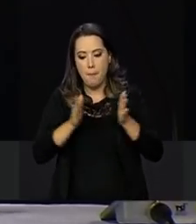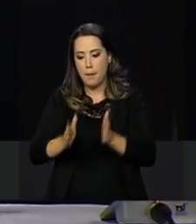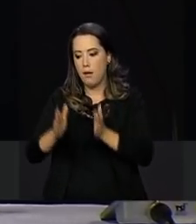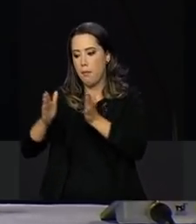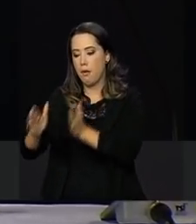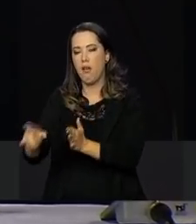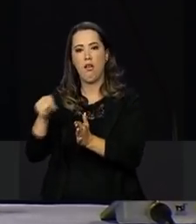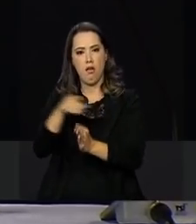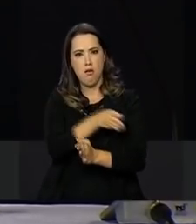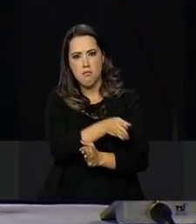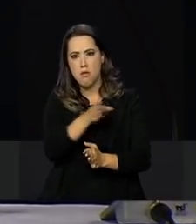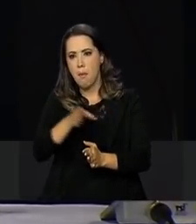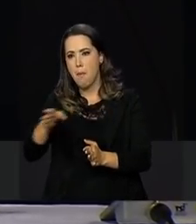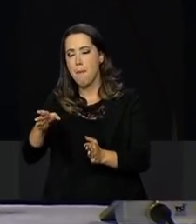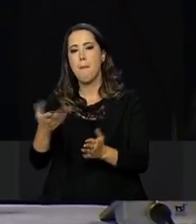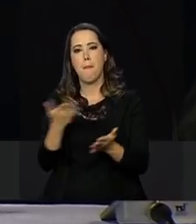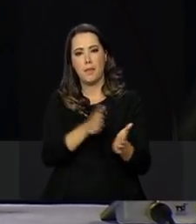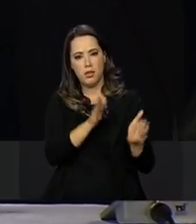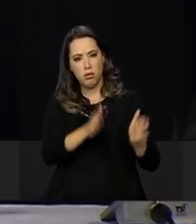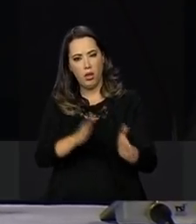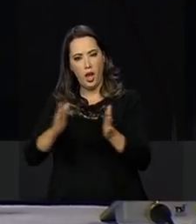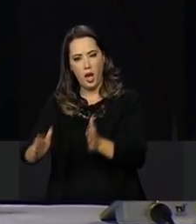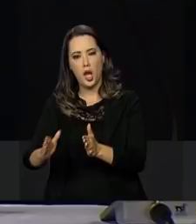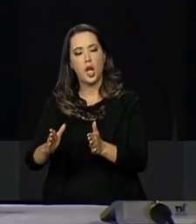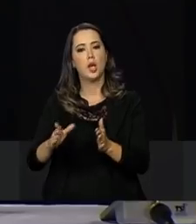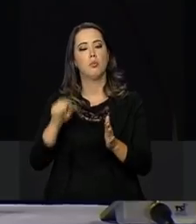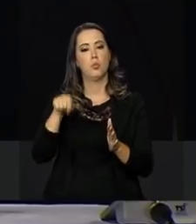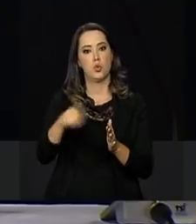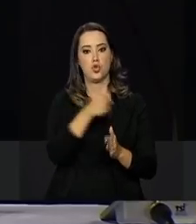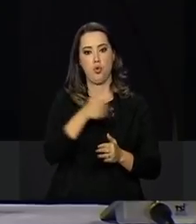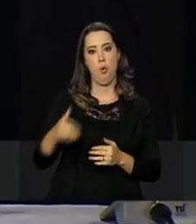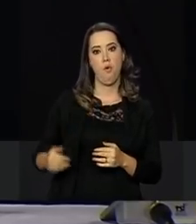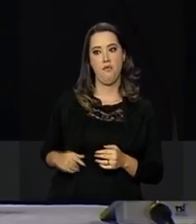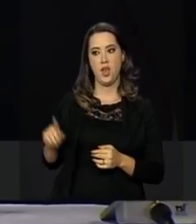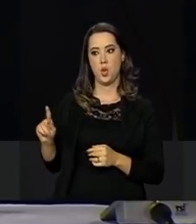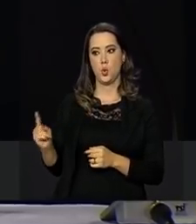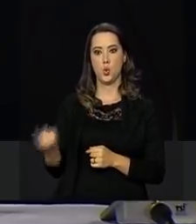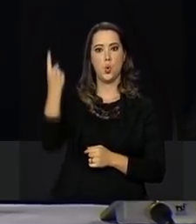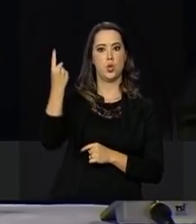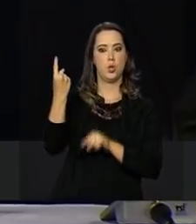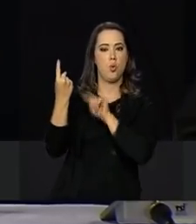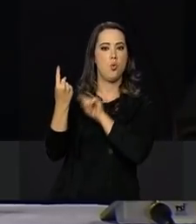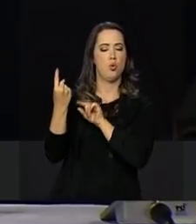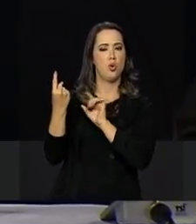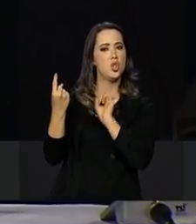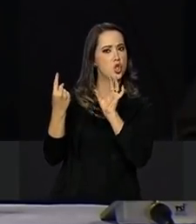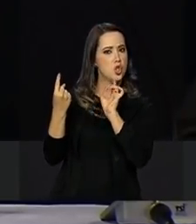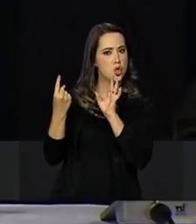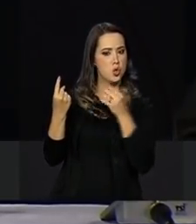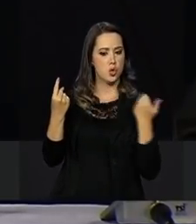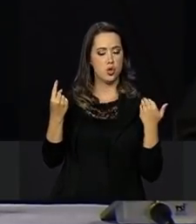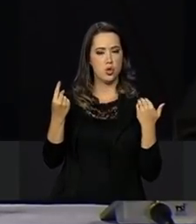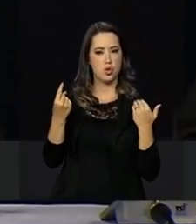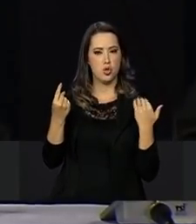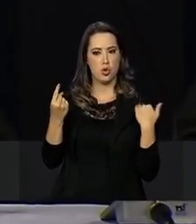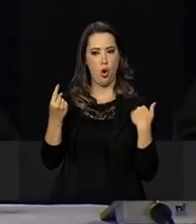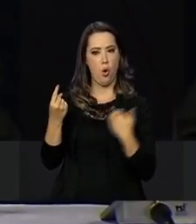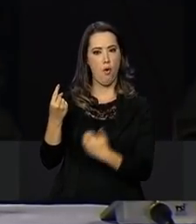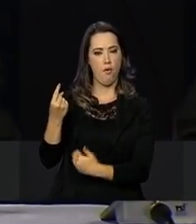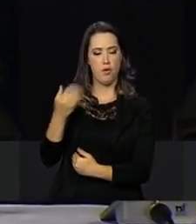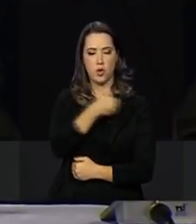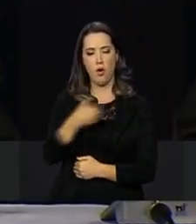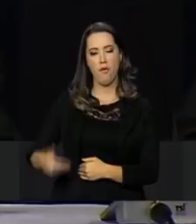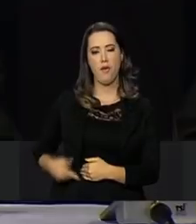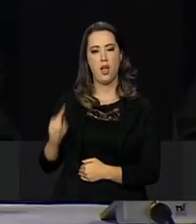maneira, estávamos muito próximos do chamado Estado absolutista, o que que o Constituinte fez? O Constituinte, numa Constituição